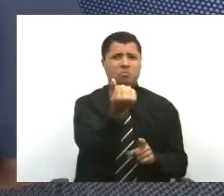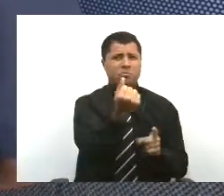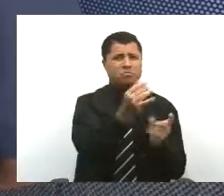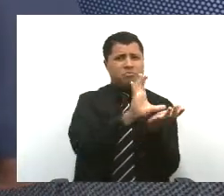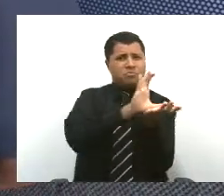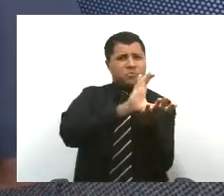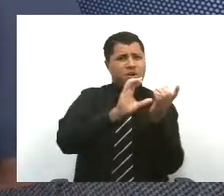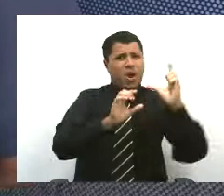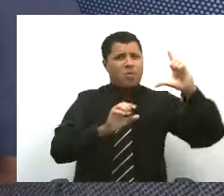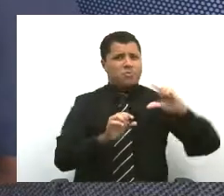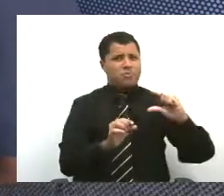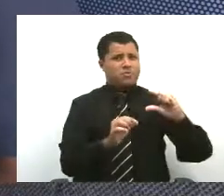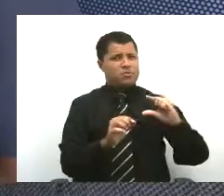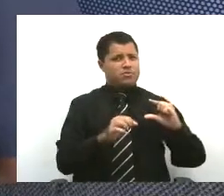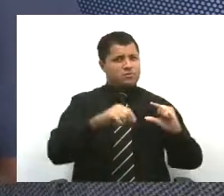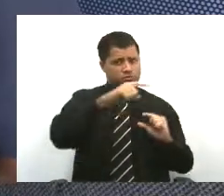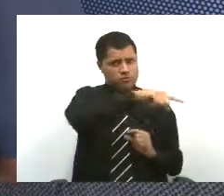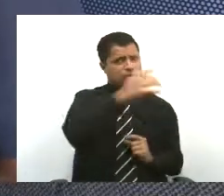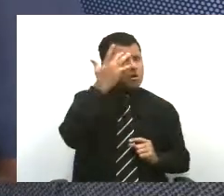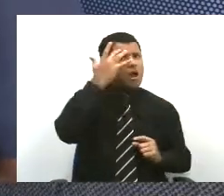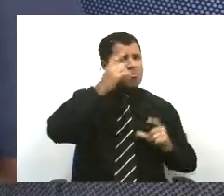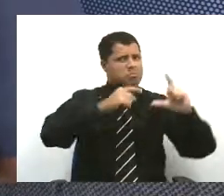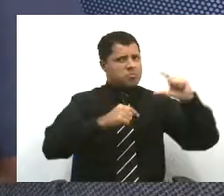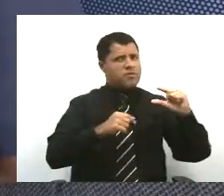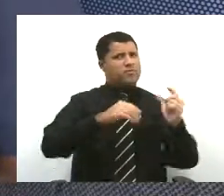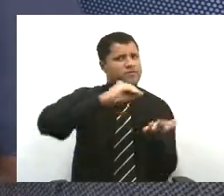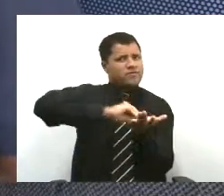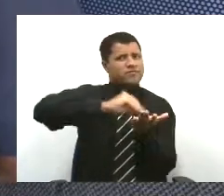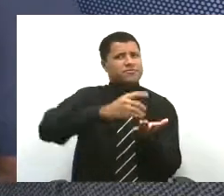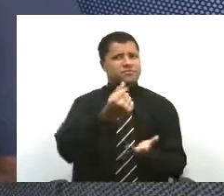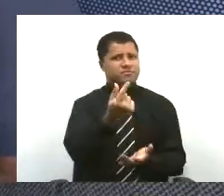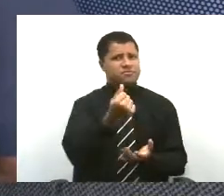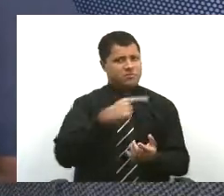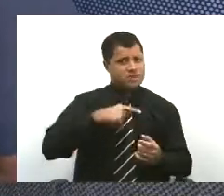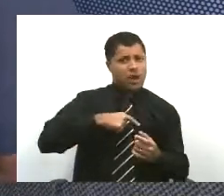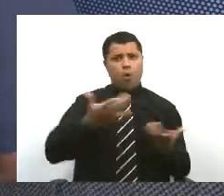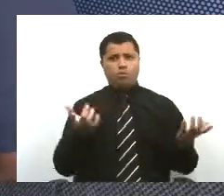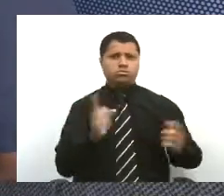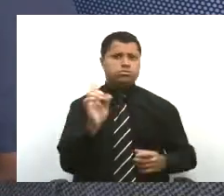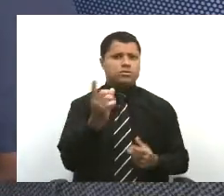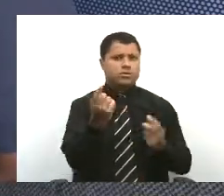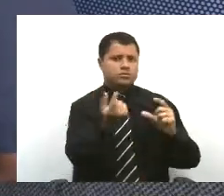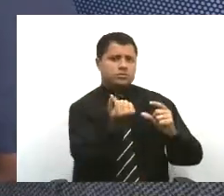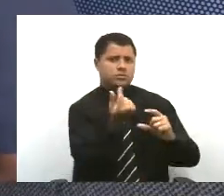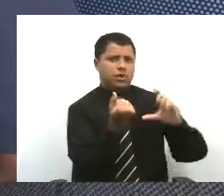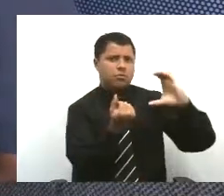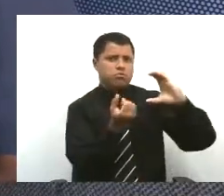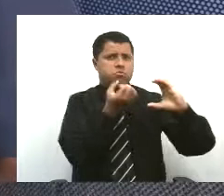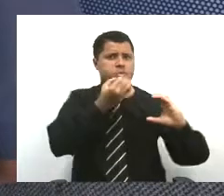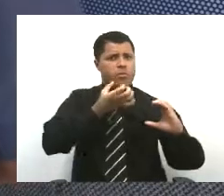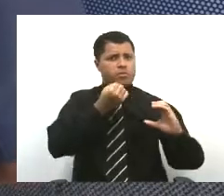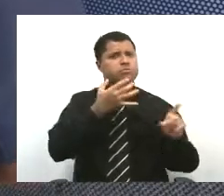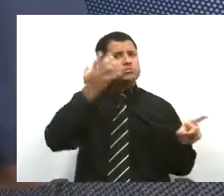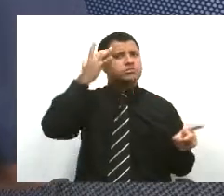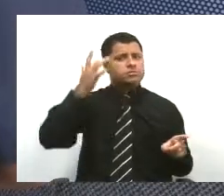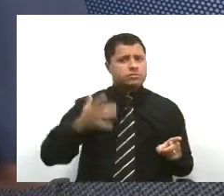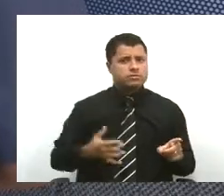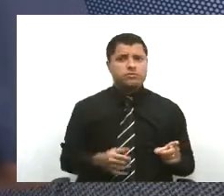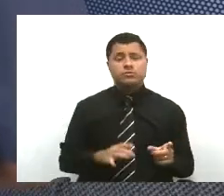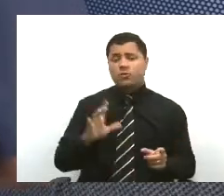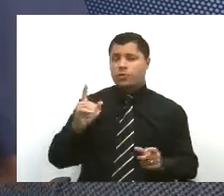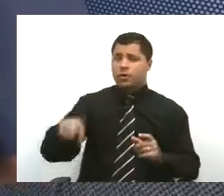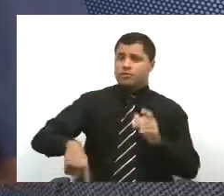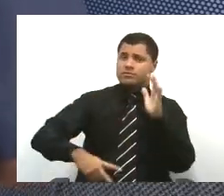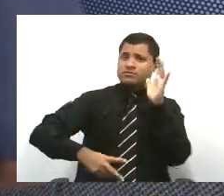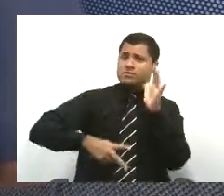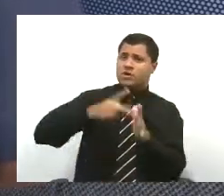Defesa Civil. Você também pensa assim? Você acha que falta verba ainda para a Defesa Civil? Ou não? Com o que tem hoje, dá para levar? Na verdade, assim, é o segundo